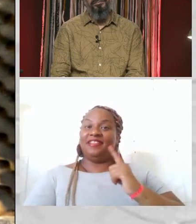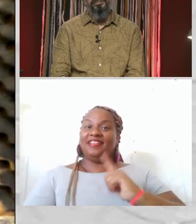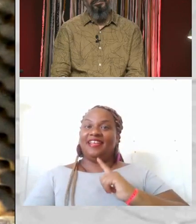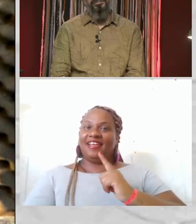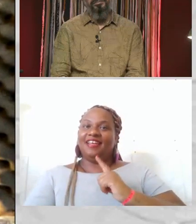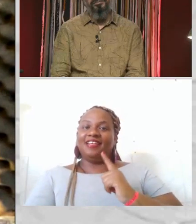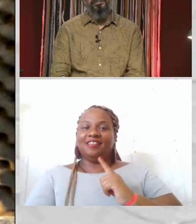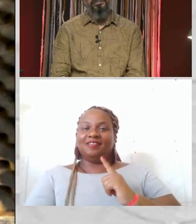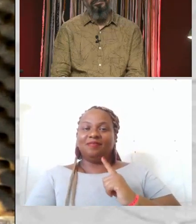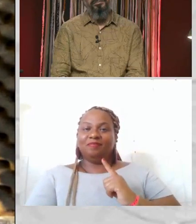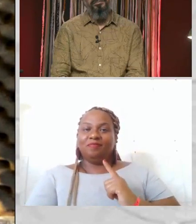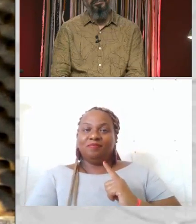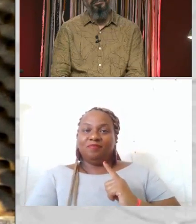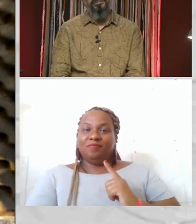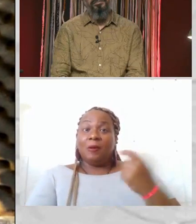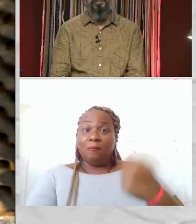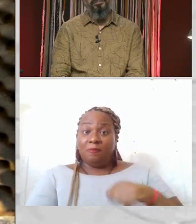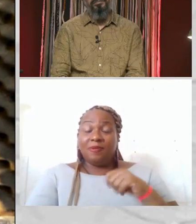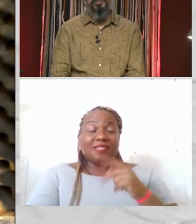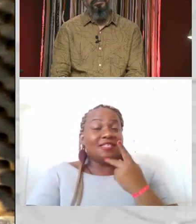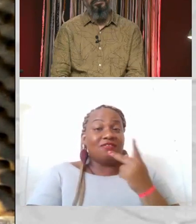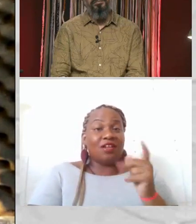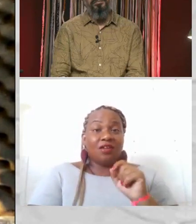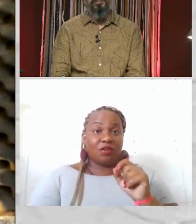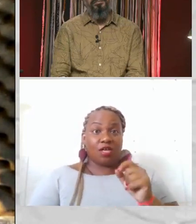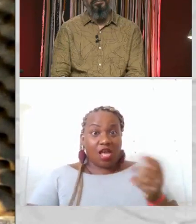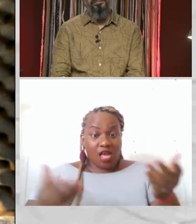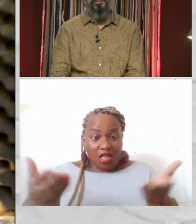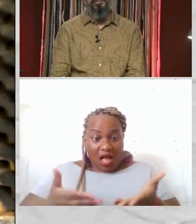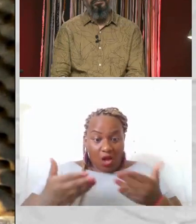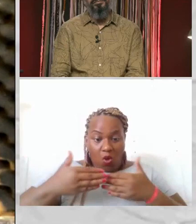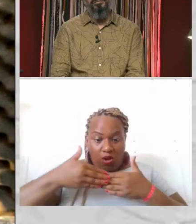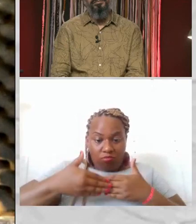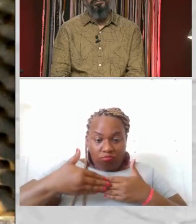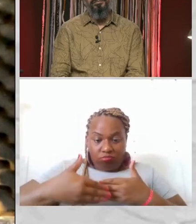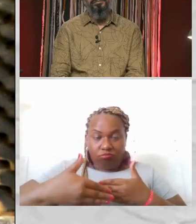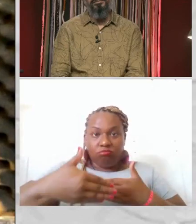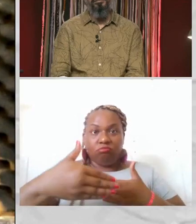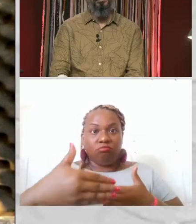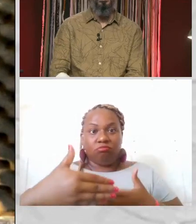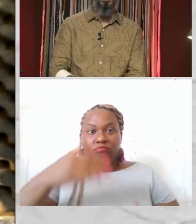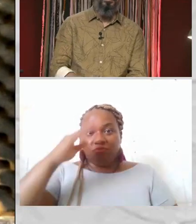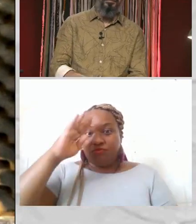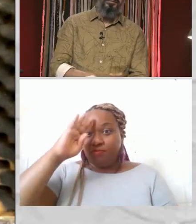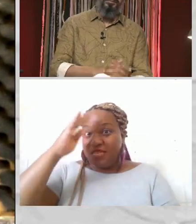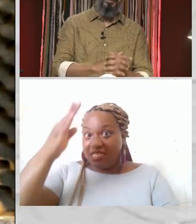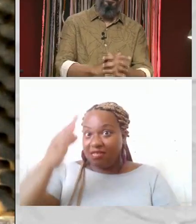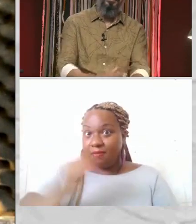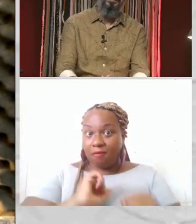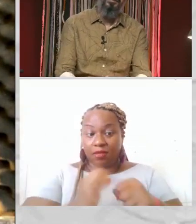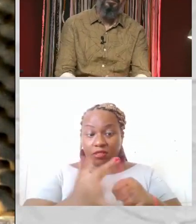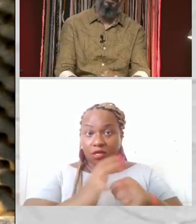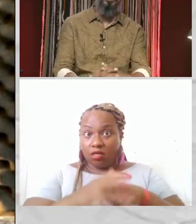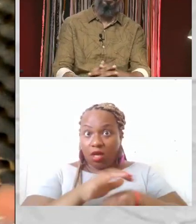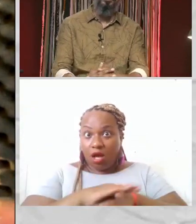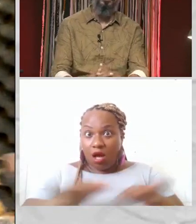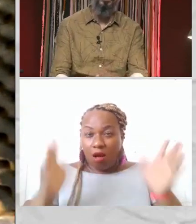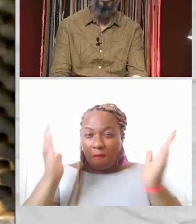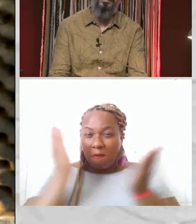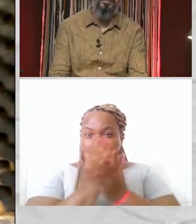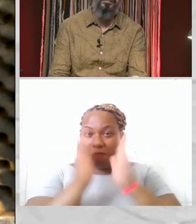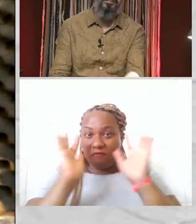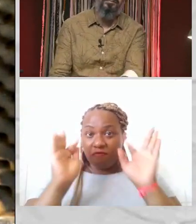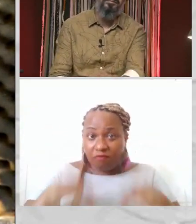tem que dizer, de agora em diante, principalmente quando acabar a pandemia, que os